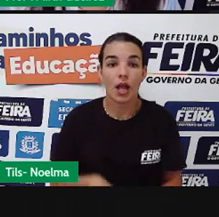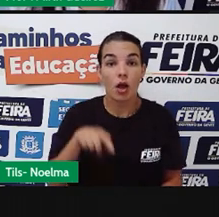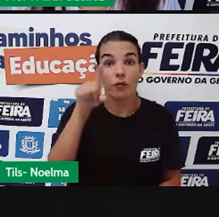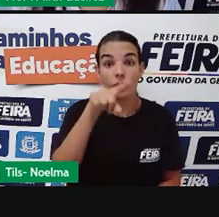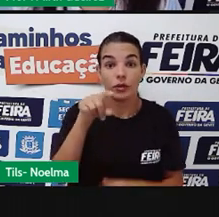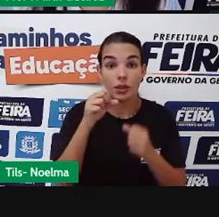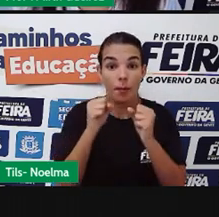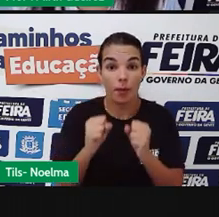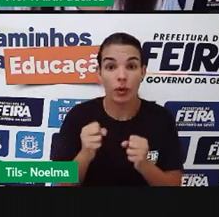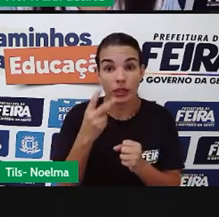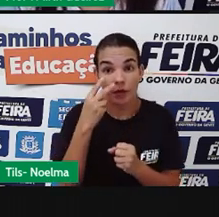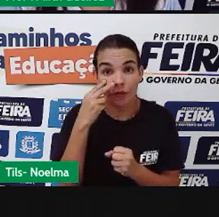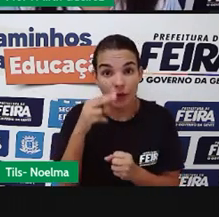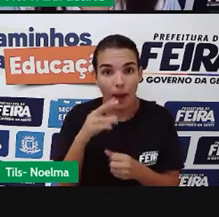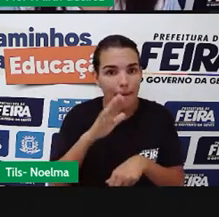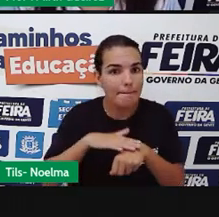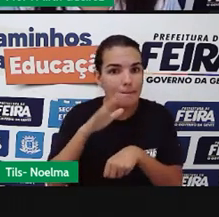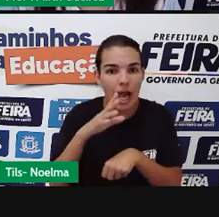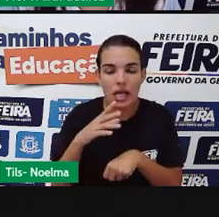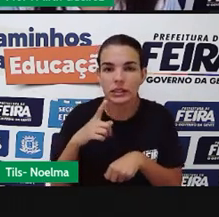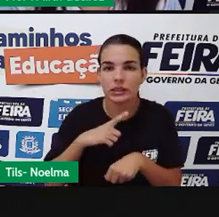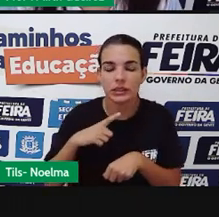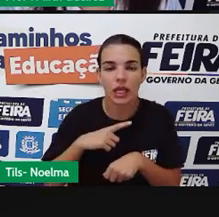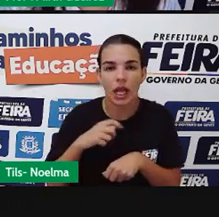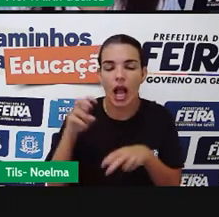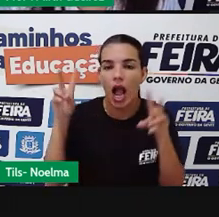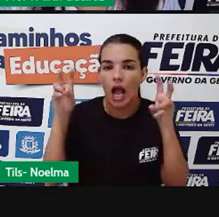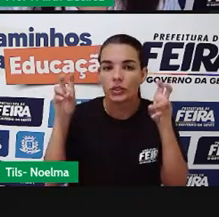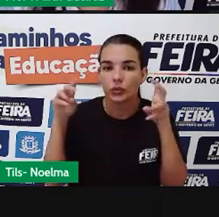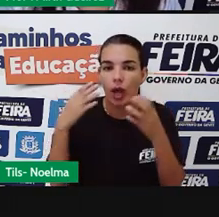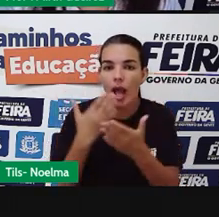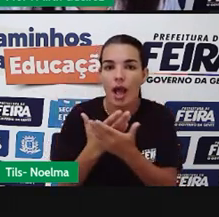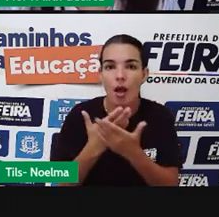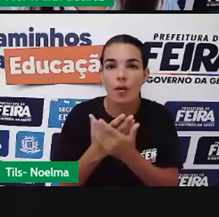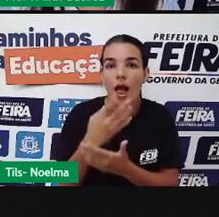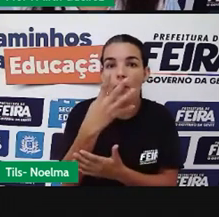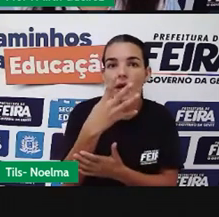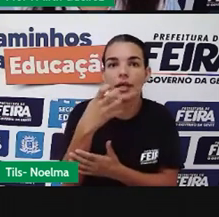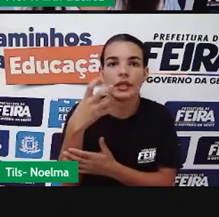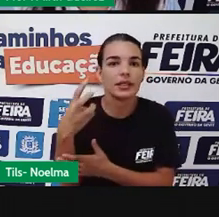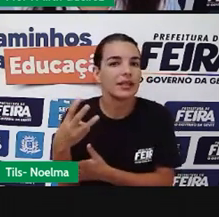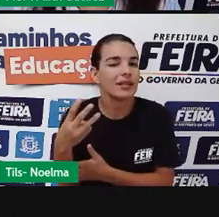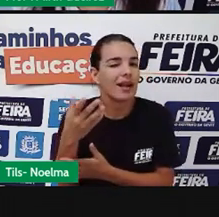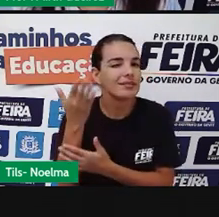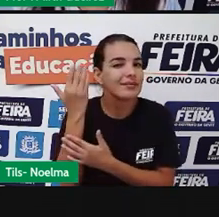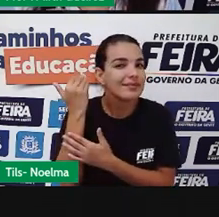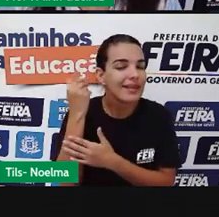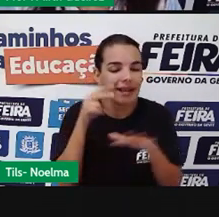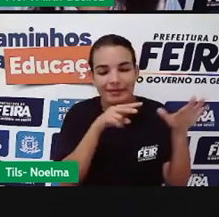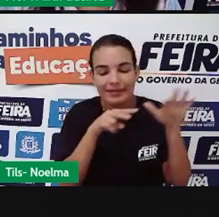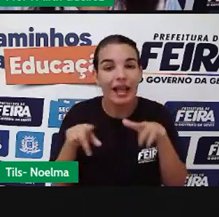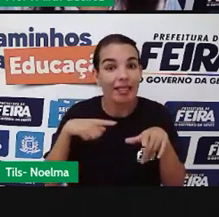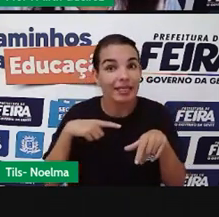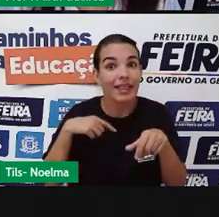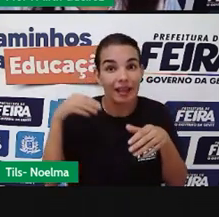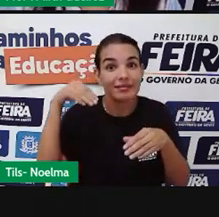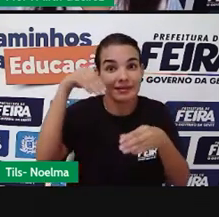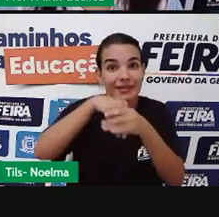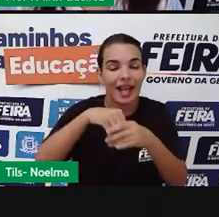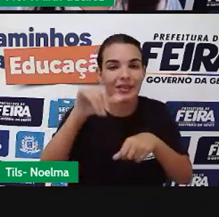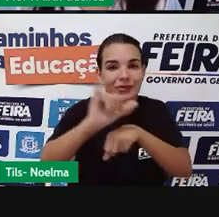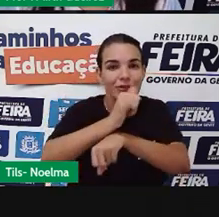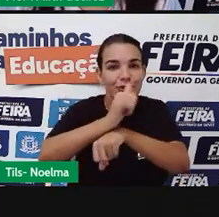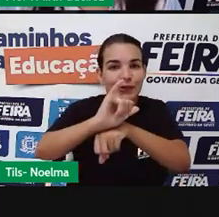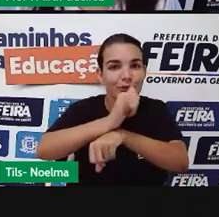Vocês poderão ver mais sobre esse assunto de acentuação na aula 43, que se encontra aqui no